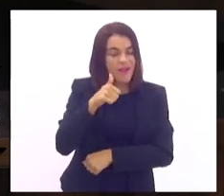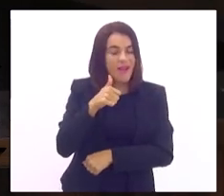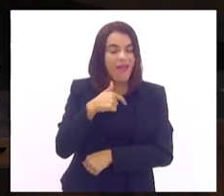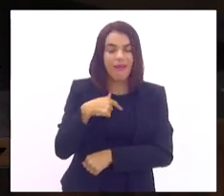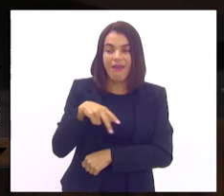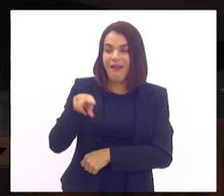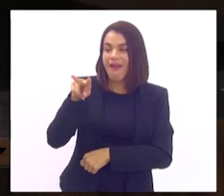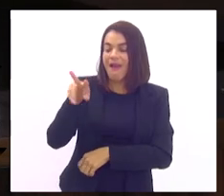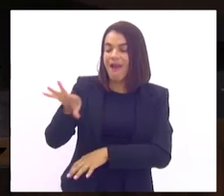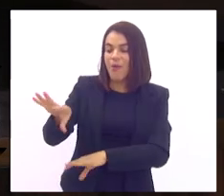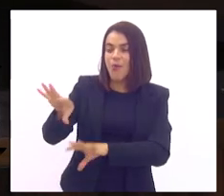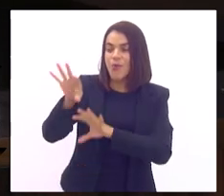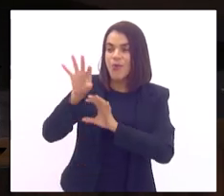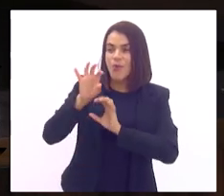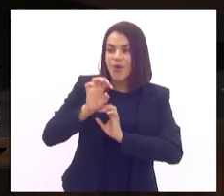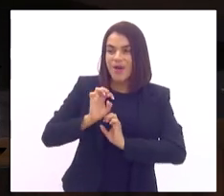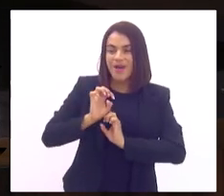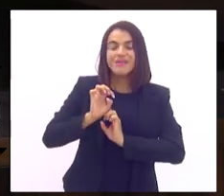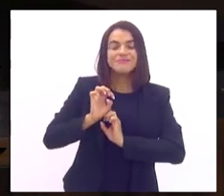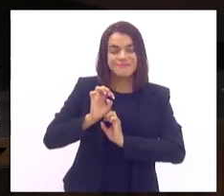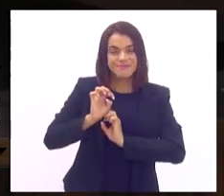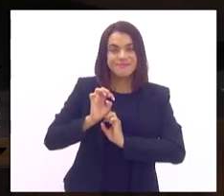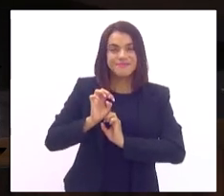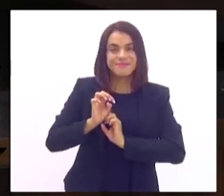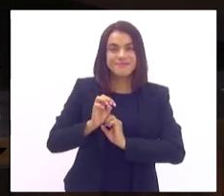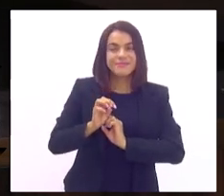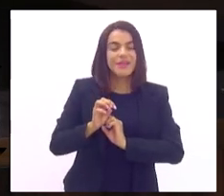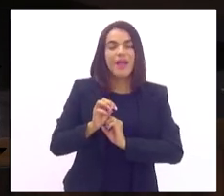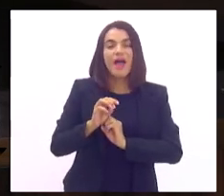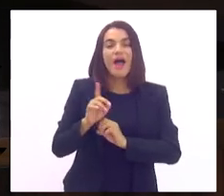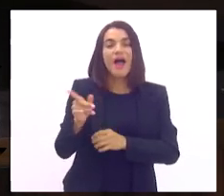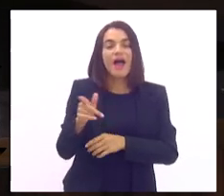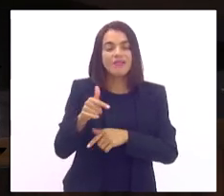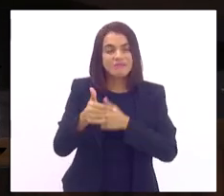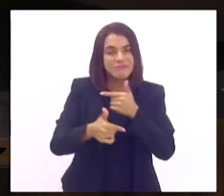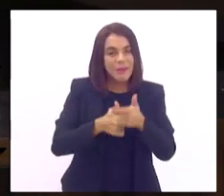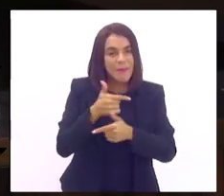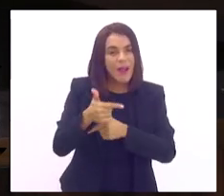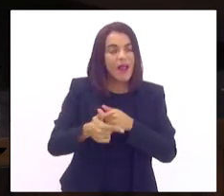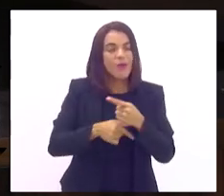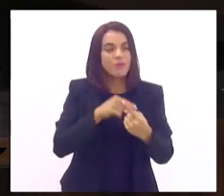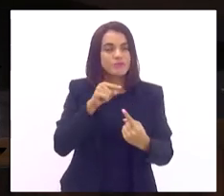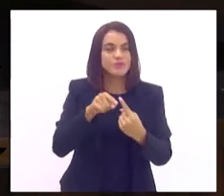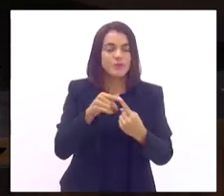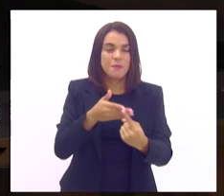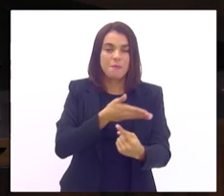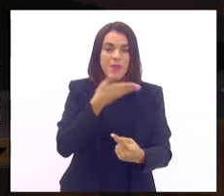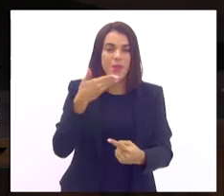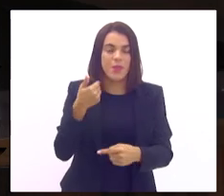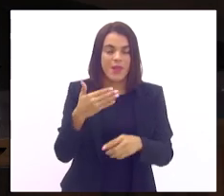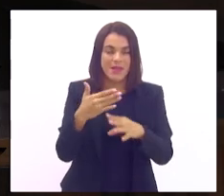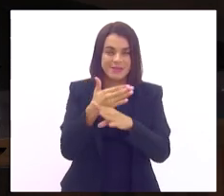inspira, junto com o controlador, a fazer o melhor por essa cidade, a fazer o melhor